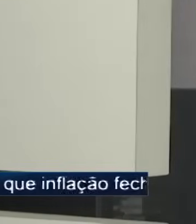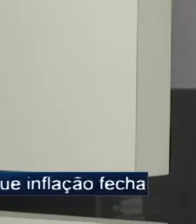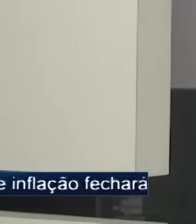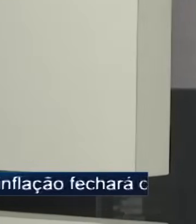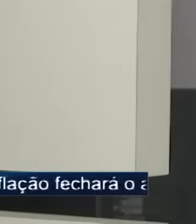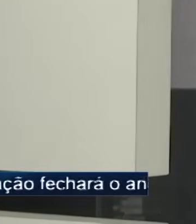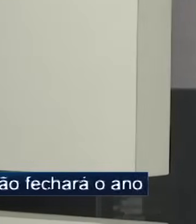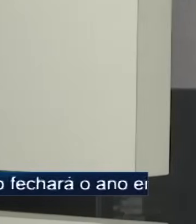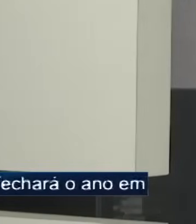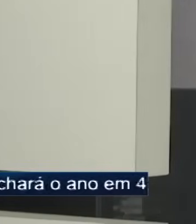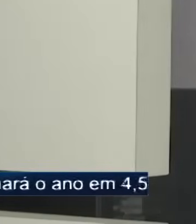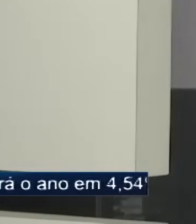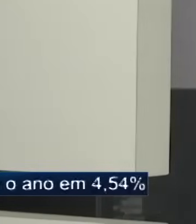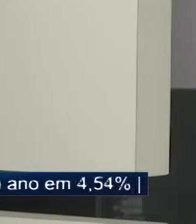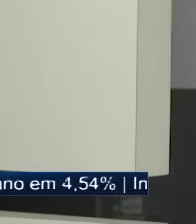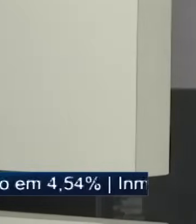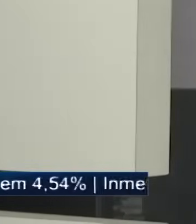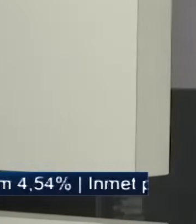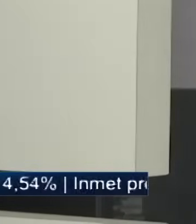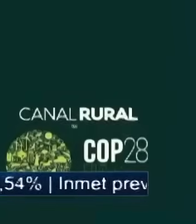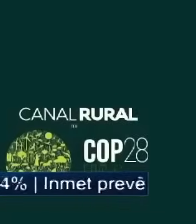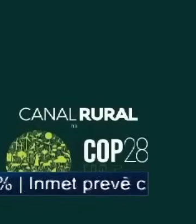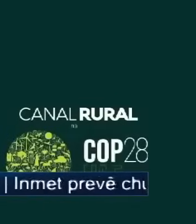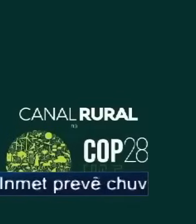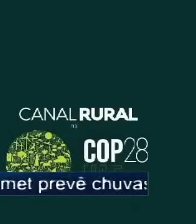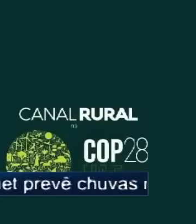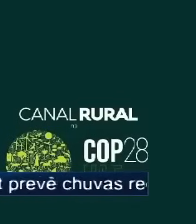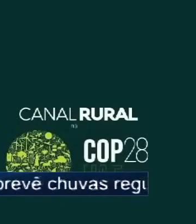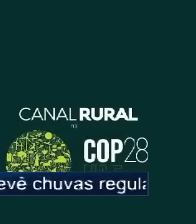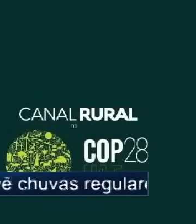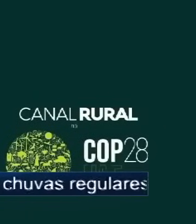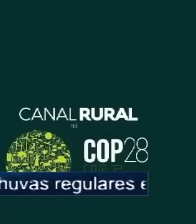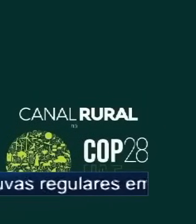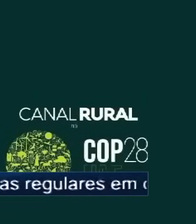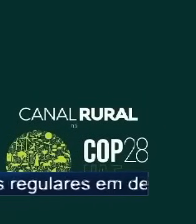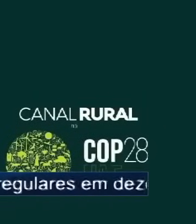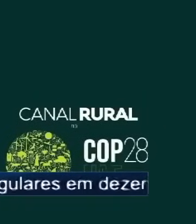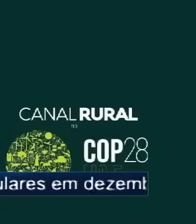acordo entre Mercosul e União Europeia.